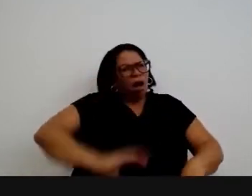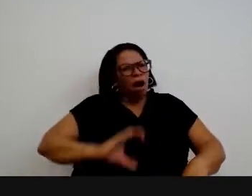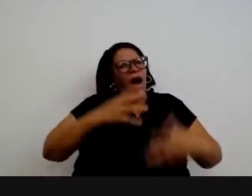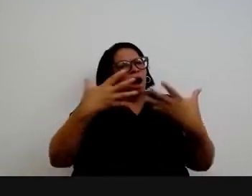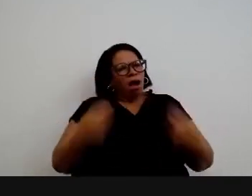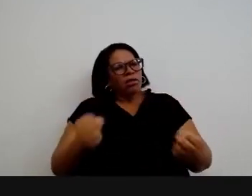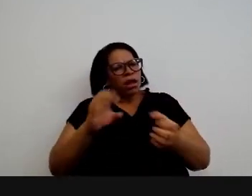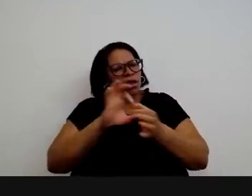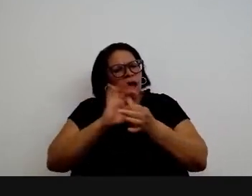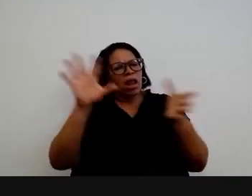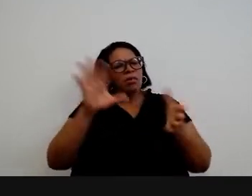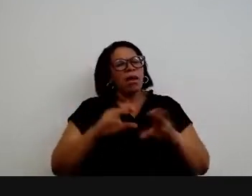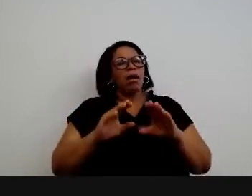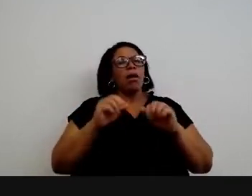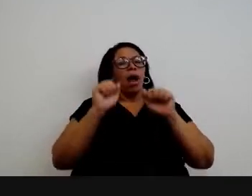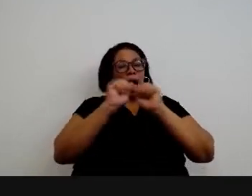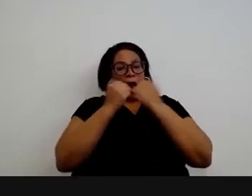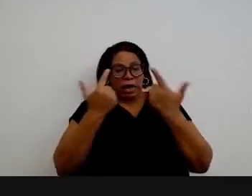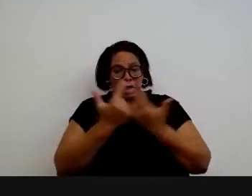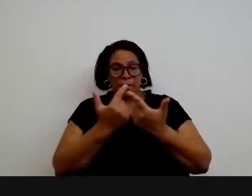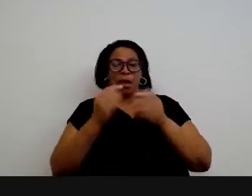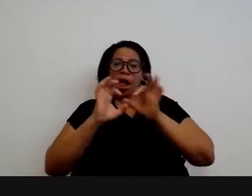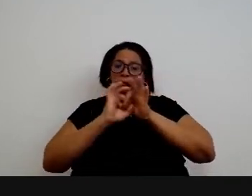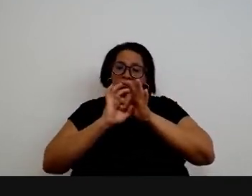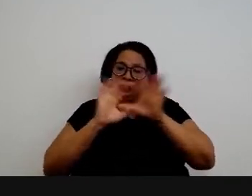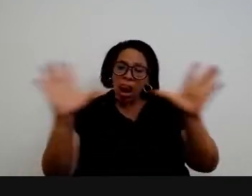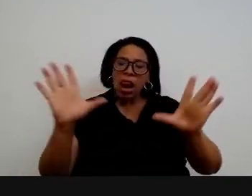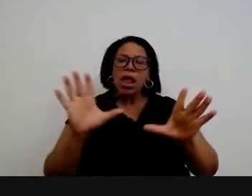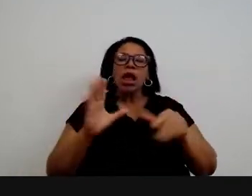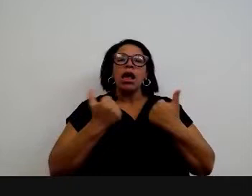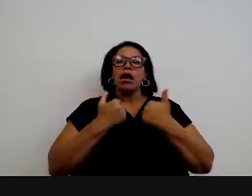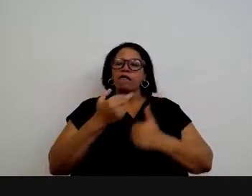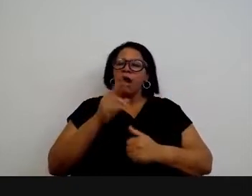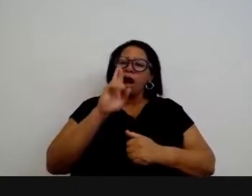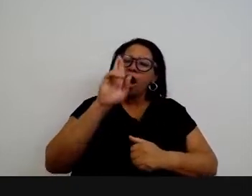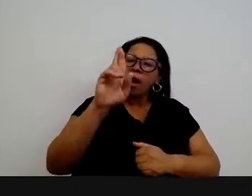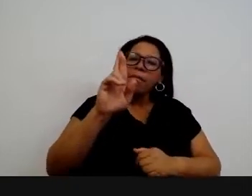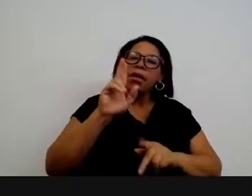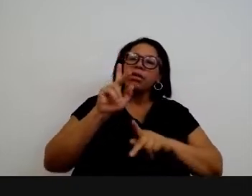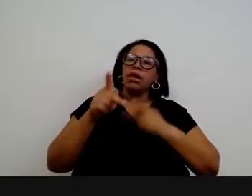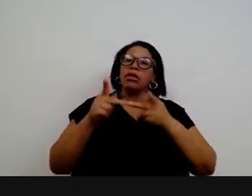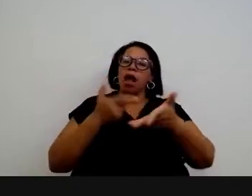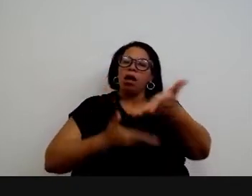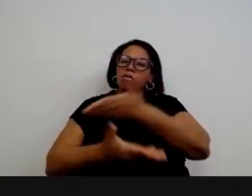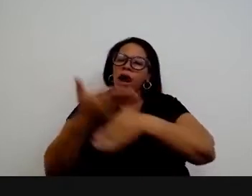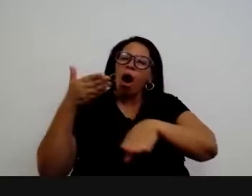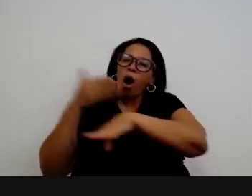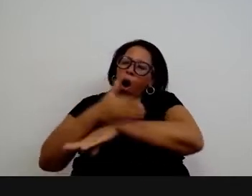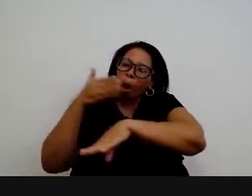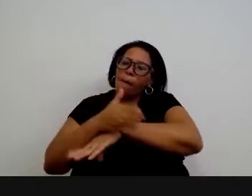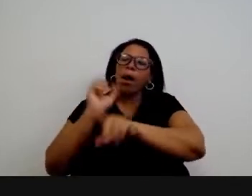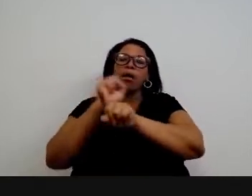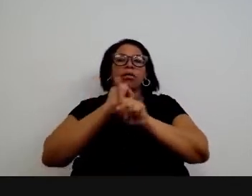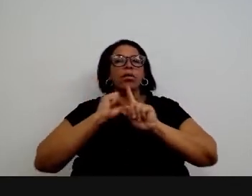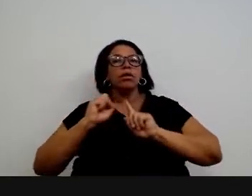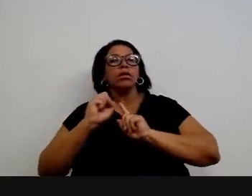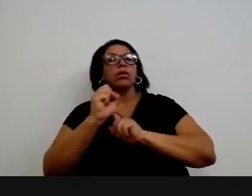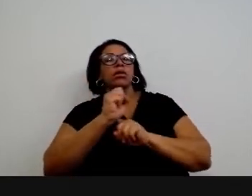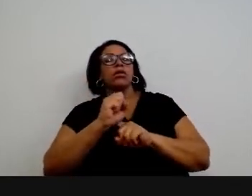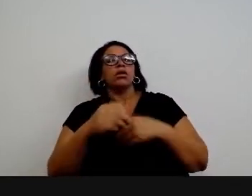um parlamento que quer ser aberto, um parlamento que quer exercer a representação com participação, que